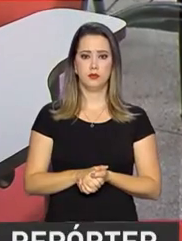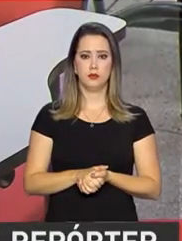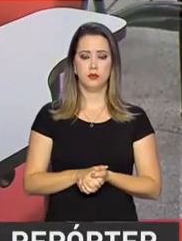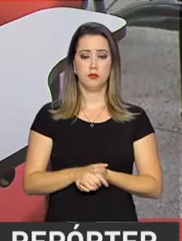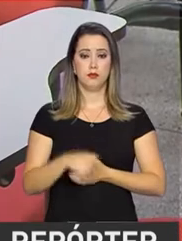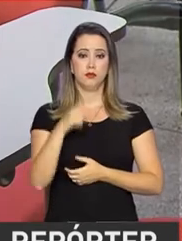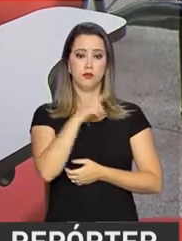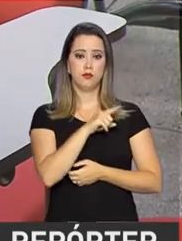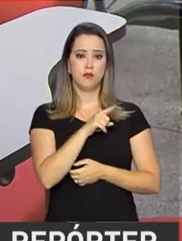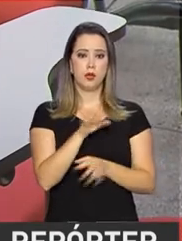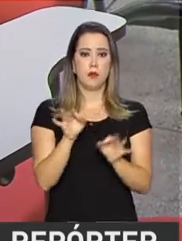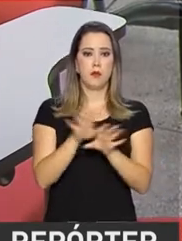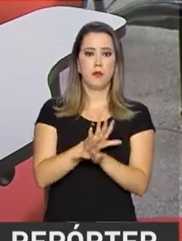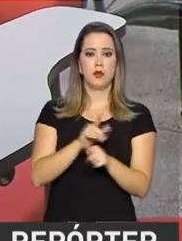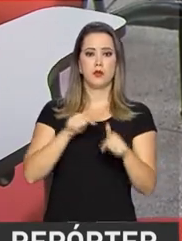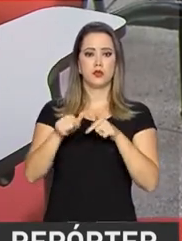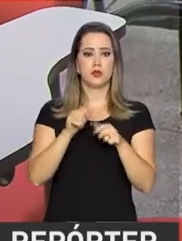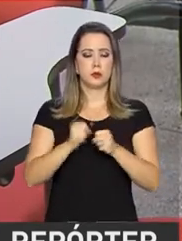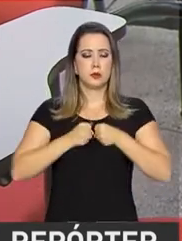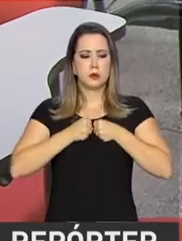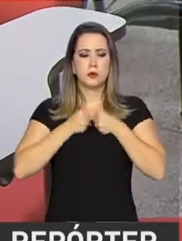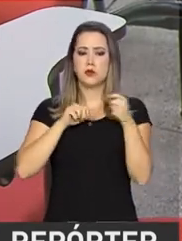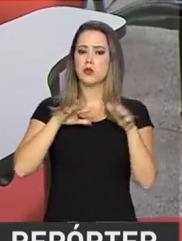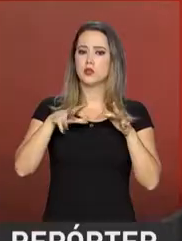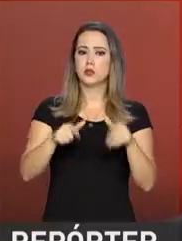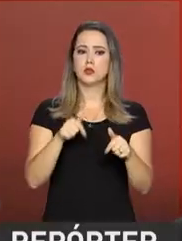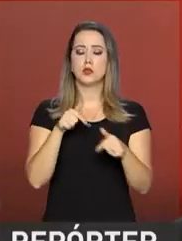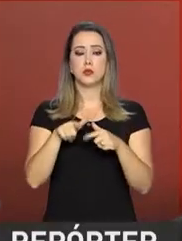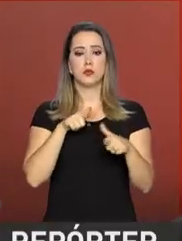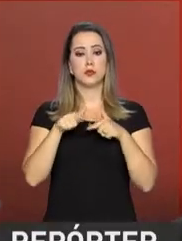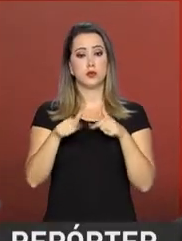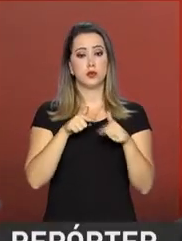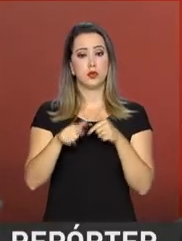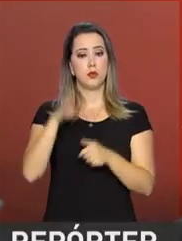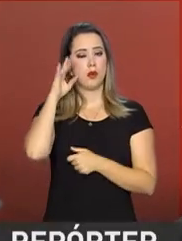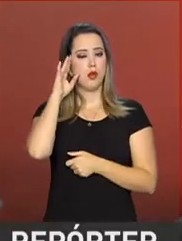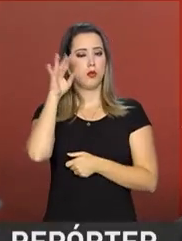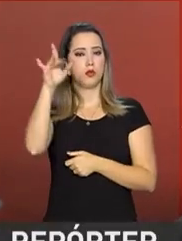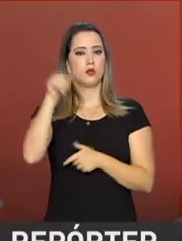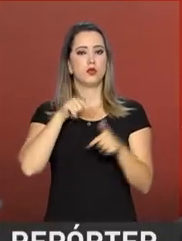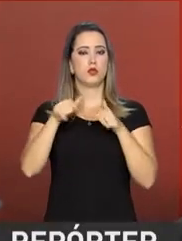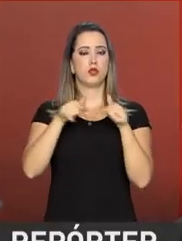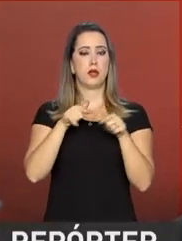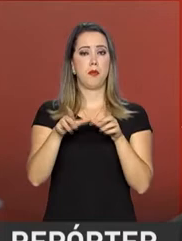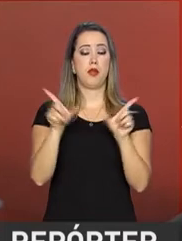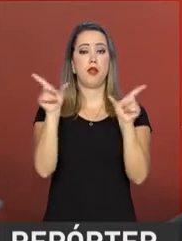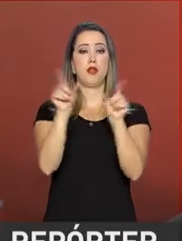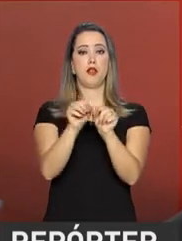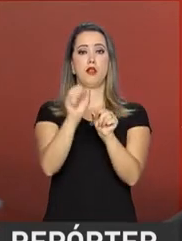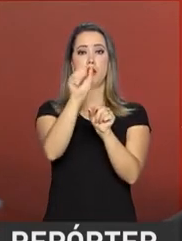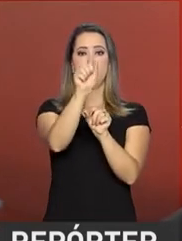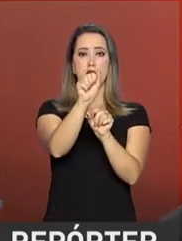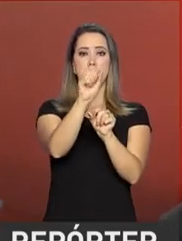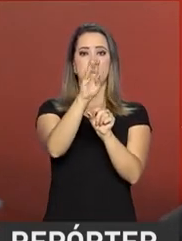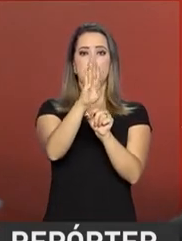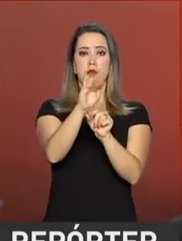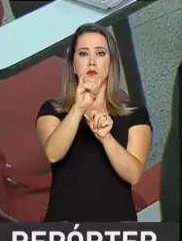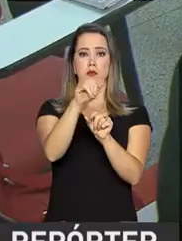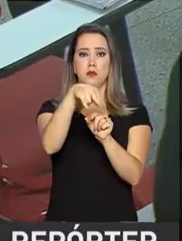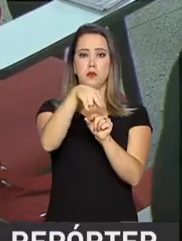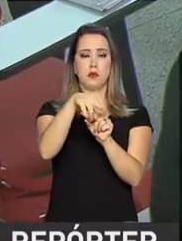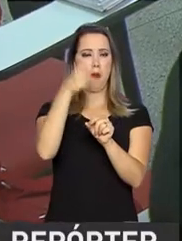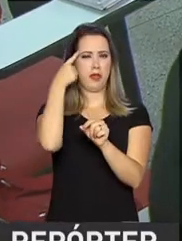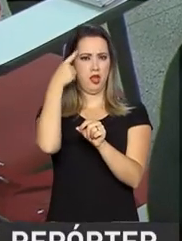talita parou de trabalhar para se dedicar totalmente ao sonho de trabalhar na agência brasileira de inteligência abin